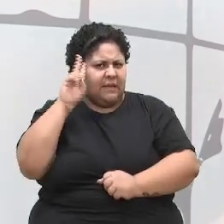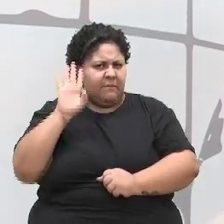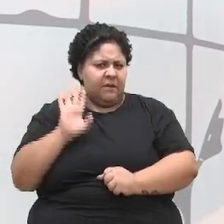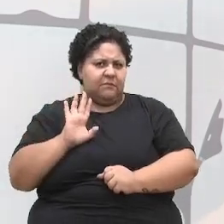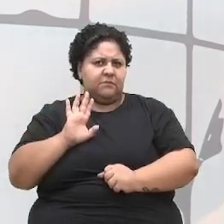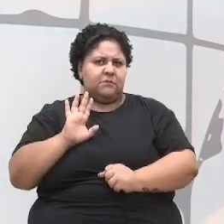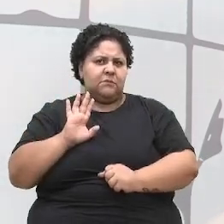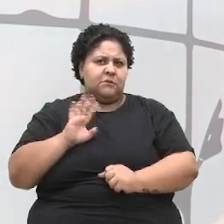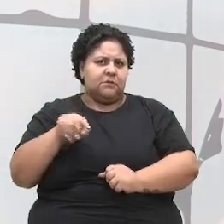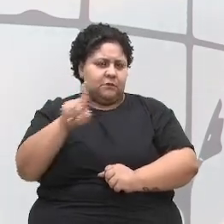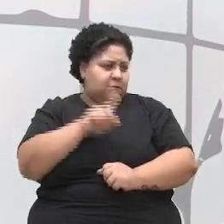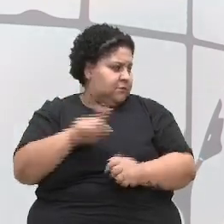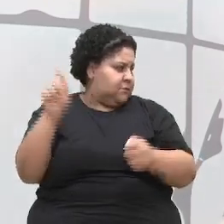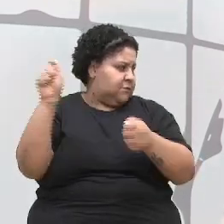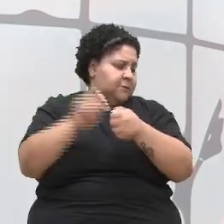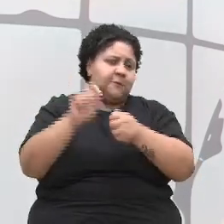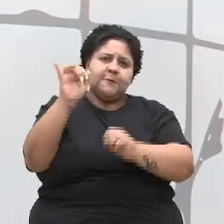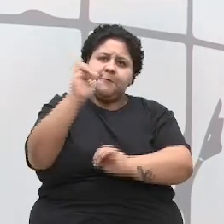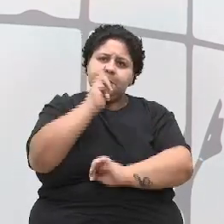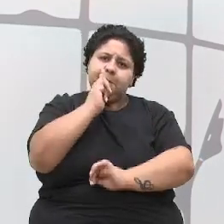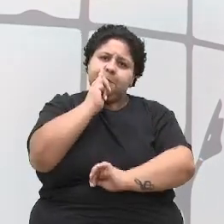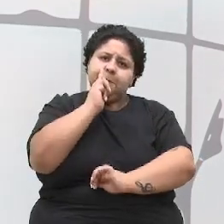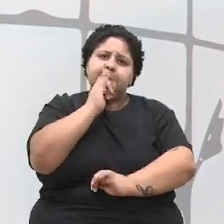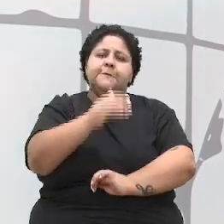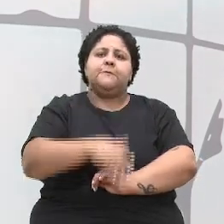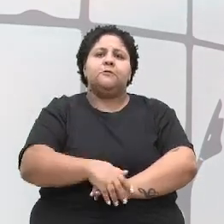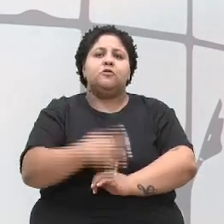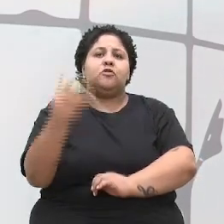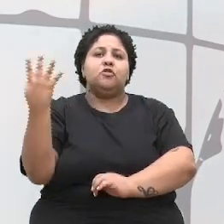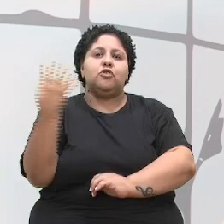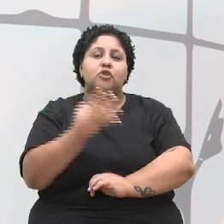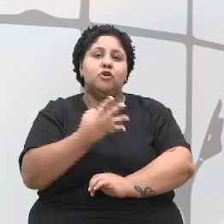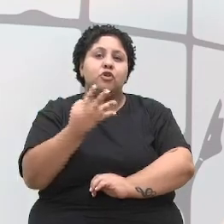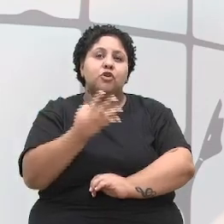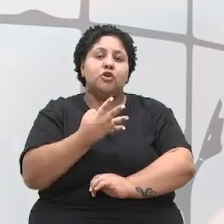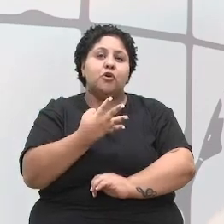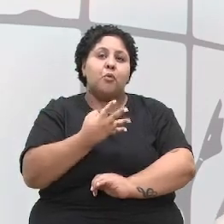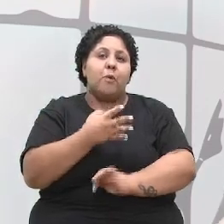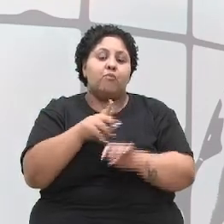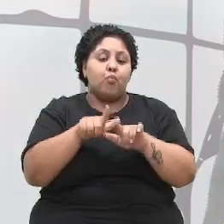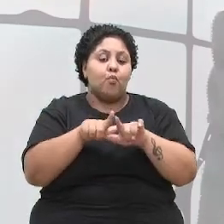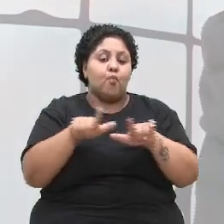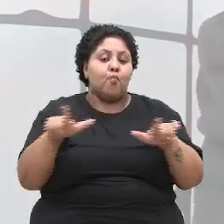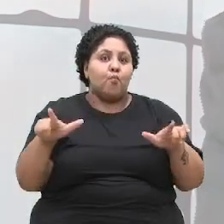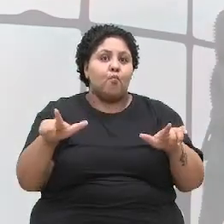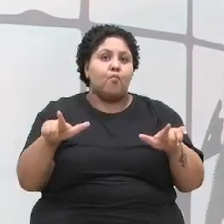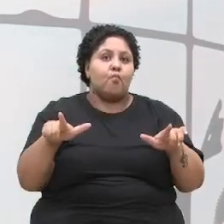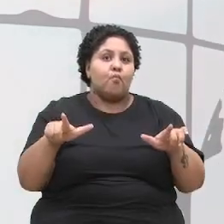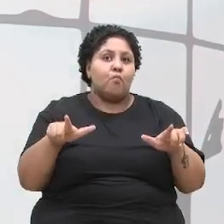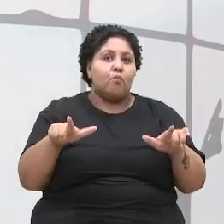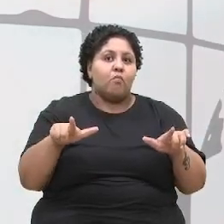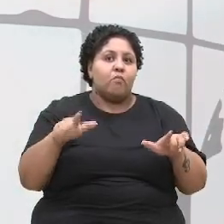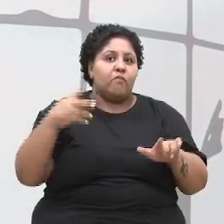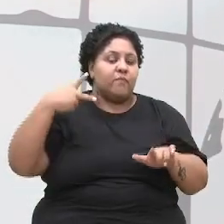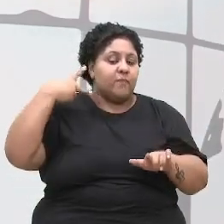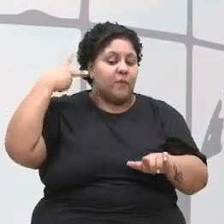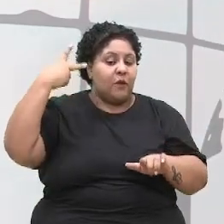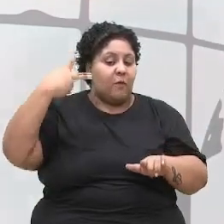que a gente fez, por exemplo, 4 mutirões de limpeza com a Frente Parlamentar em